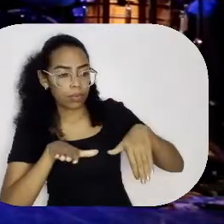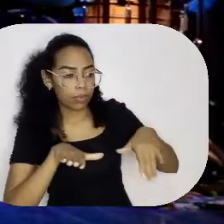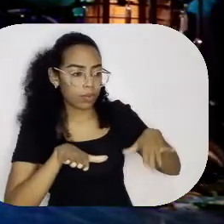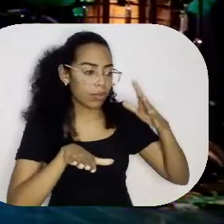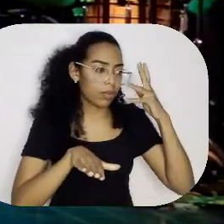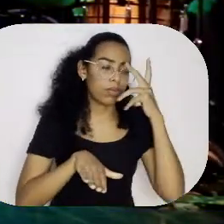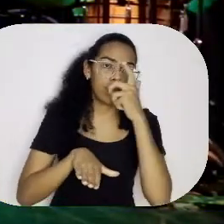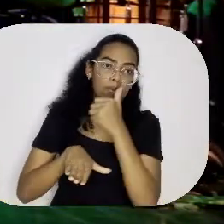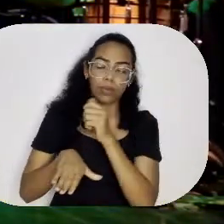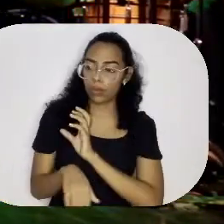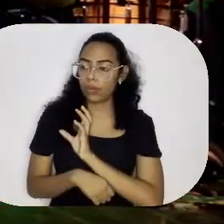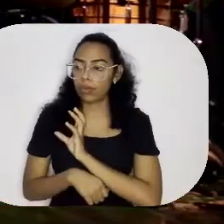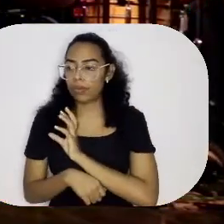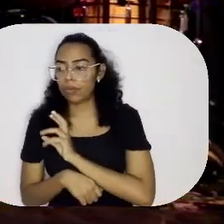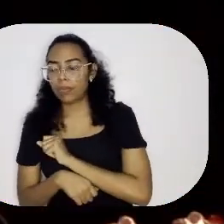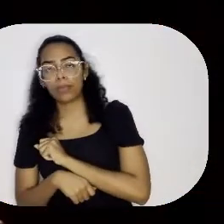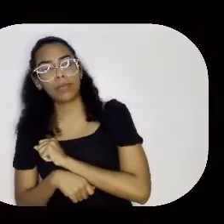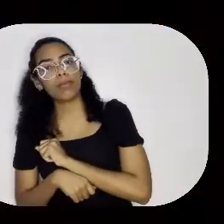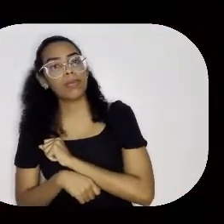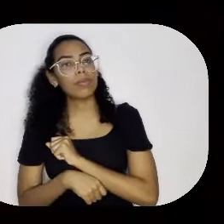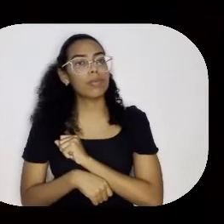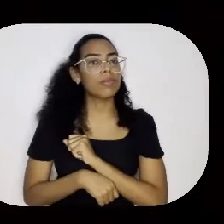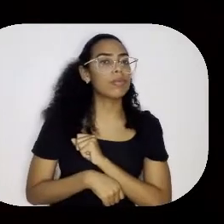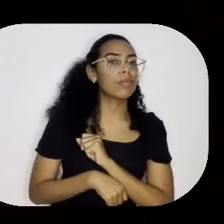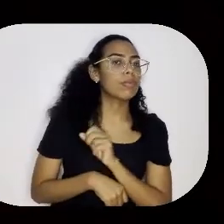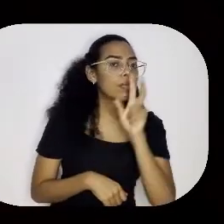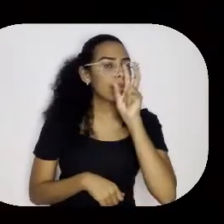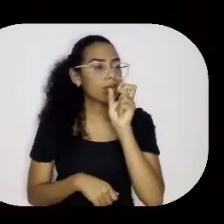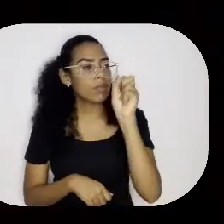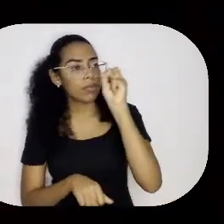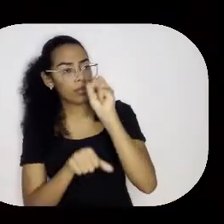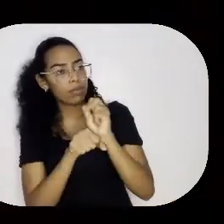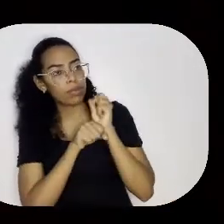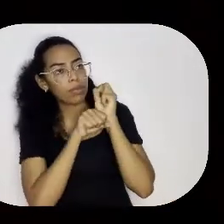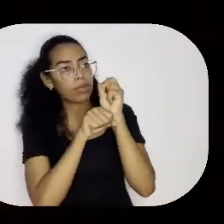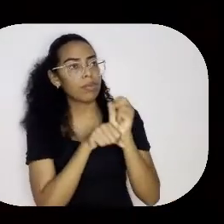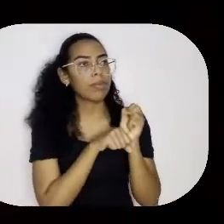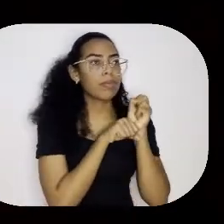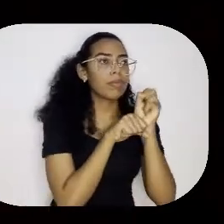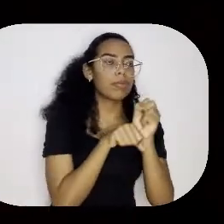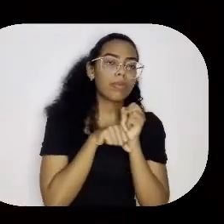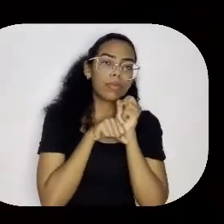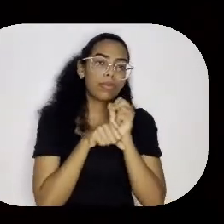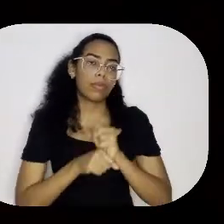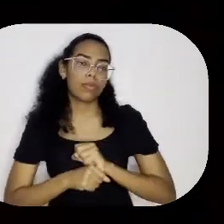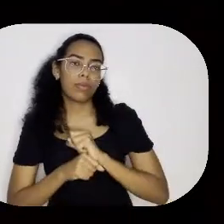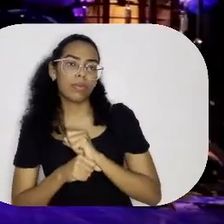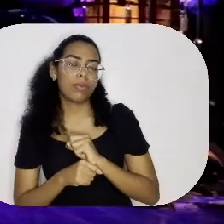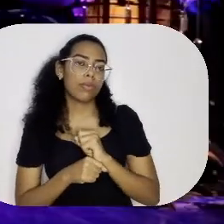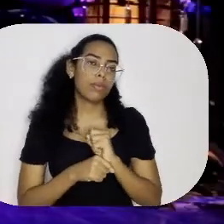roupa e beleza. Amor, amor, força e esperança,